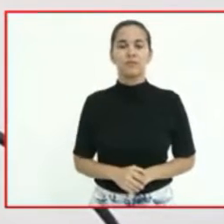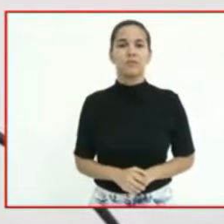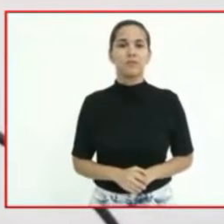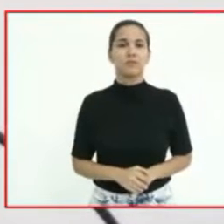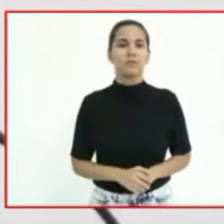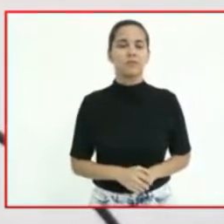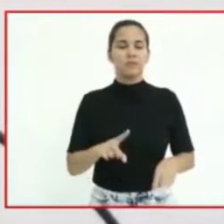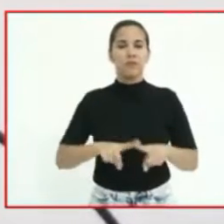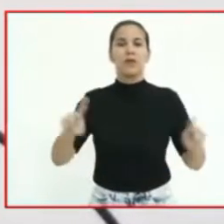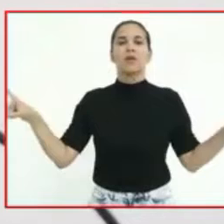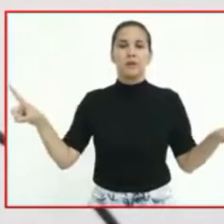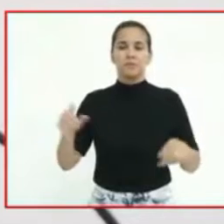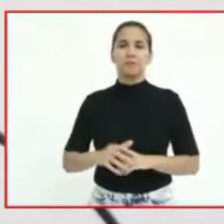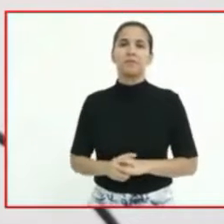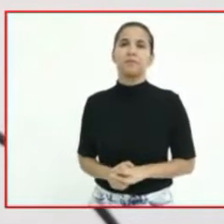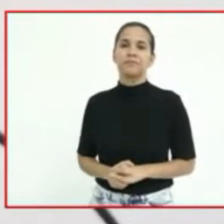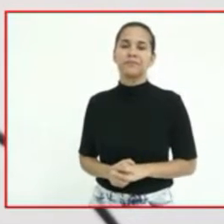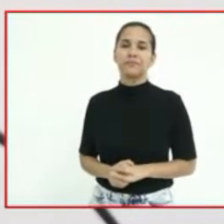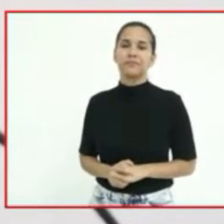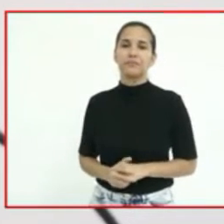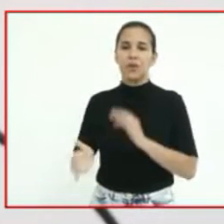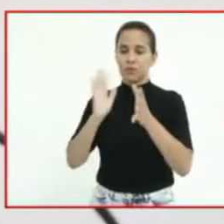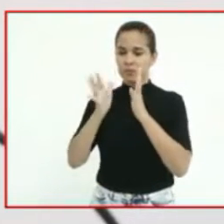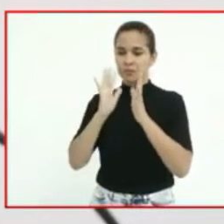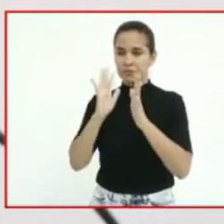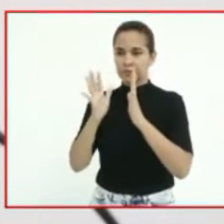oposição, mas nós queríamos que ficasse entre nós.